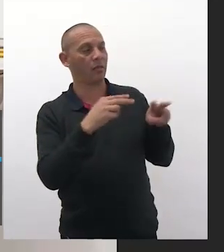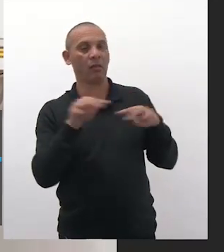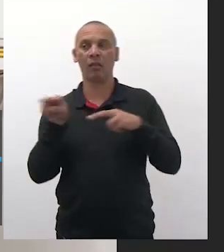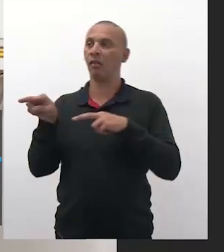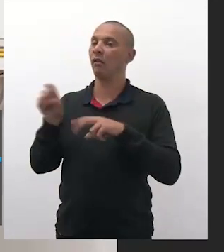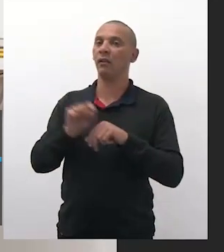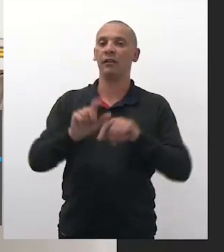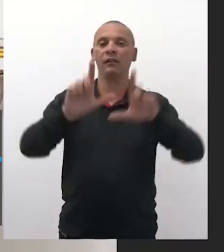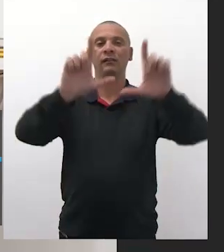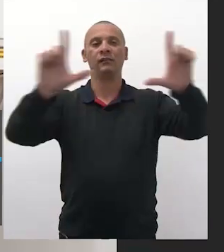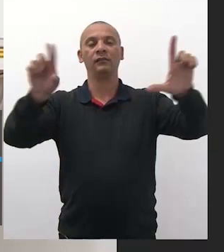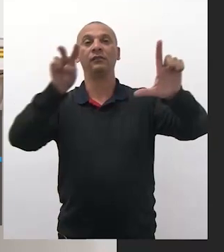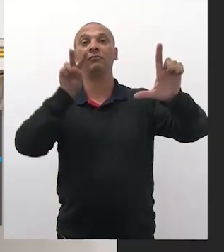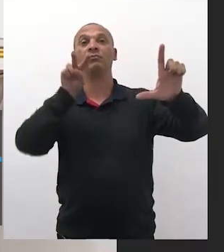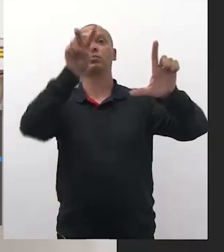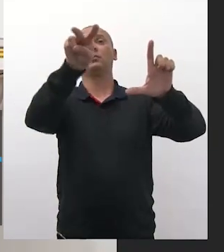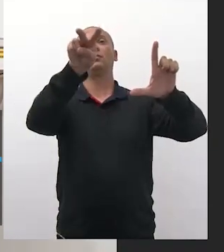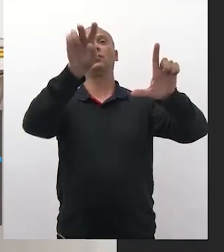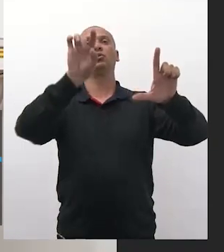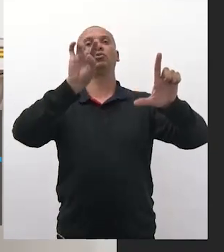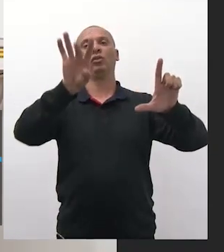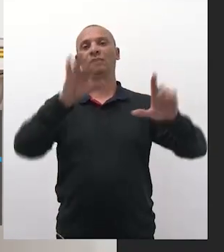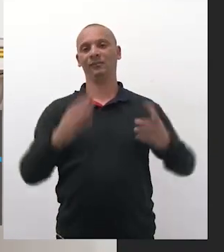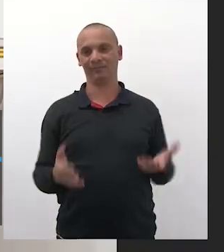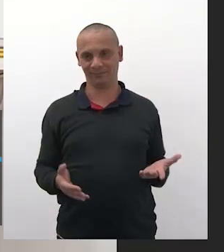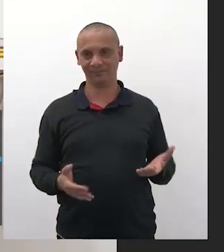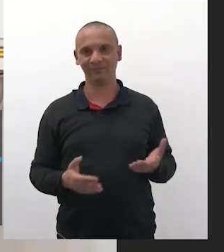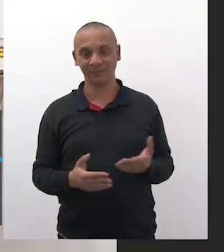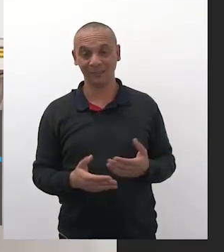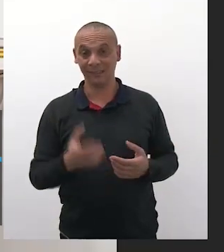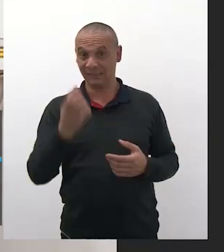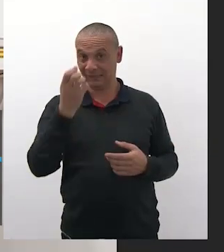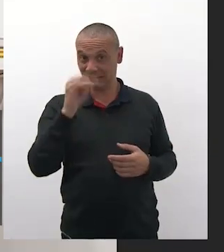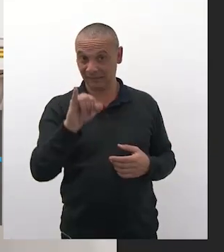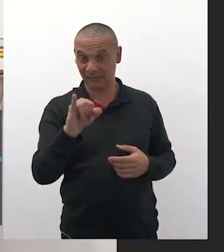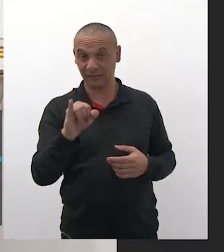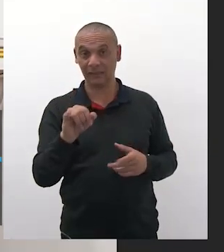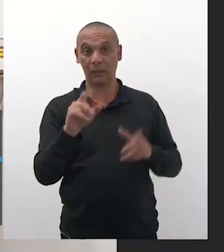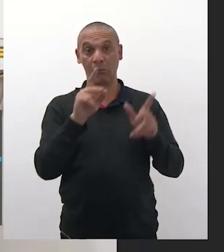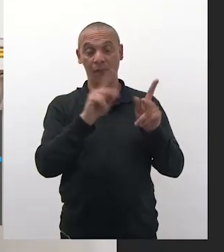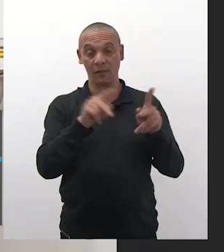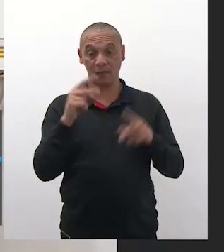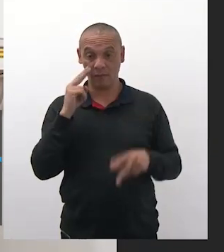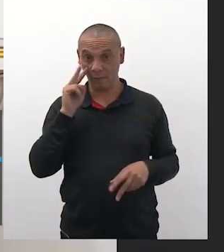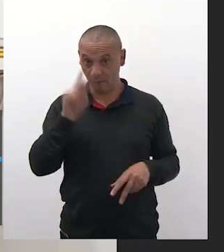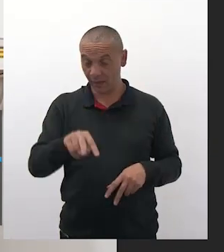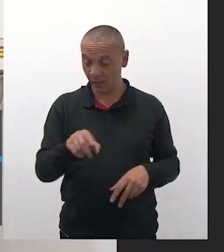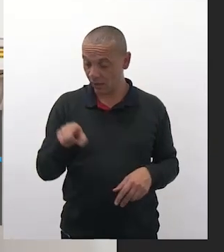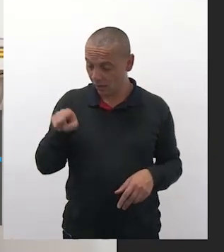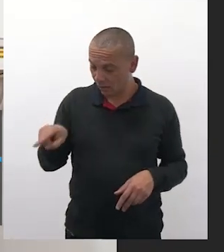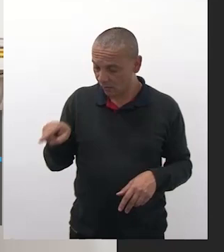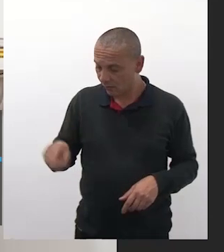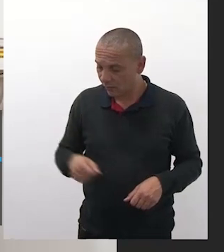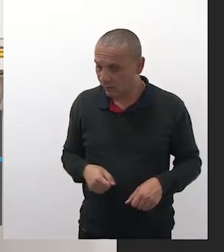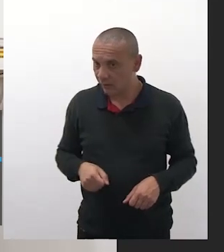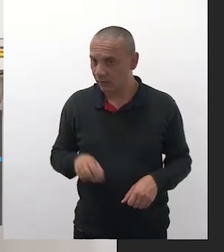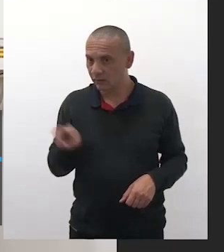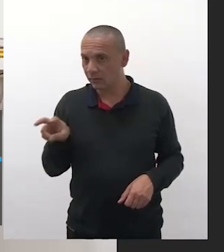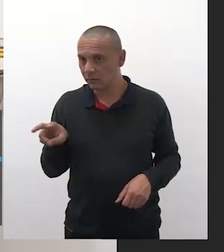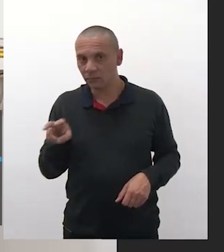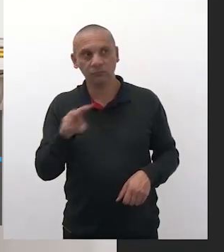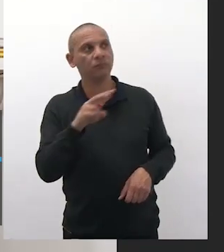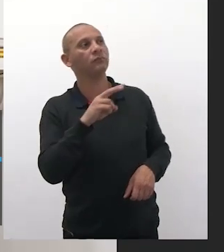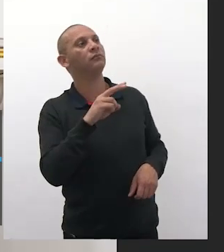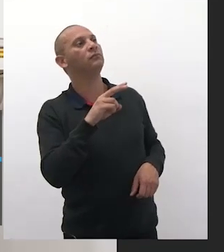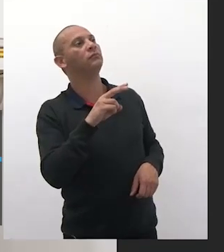olhar para frente. Né? Então, se a professora visse você olhando para o outro